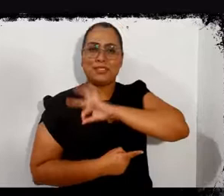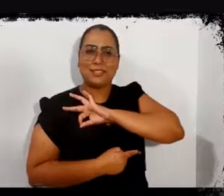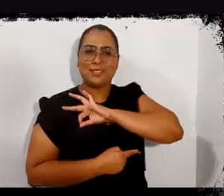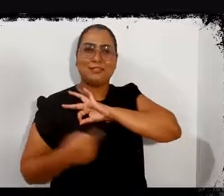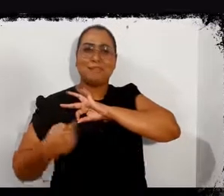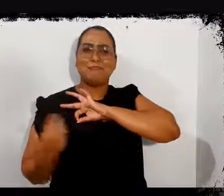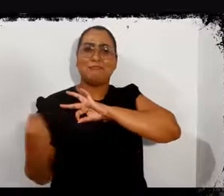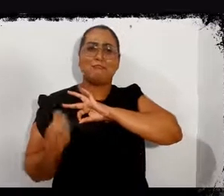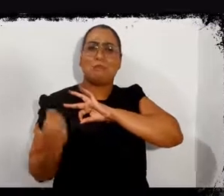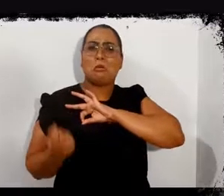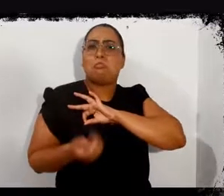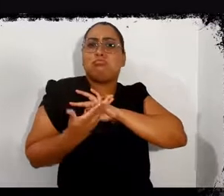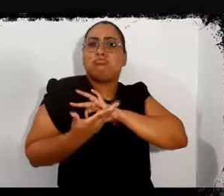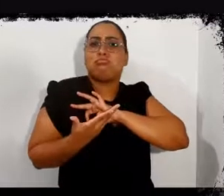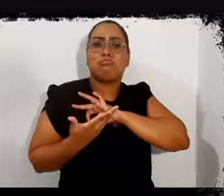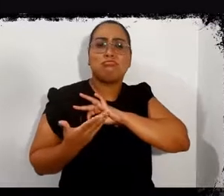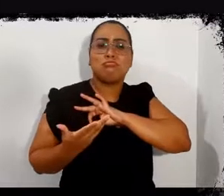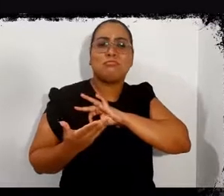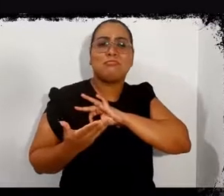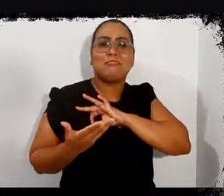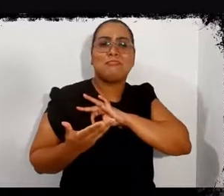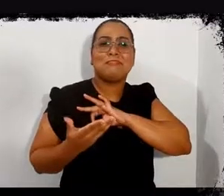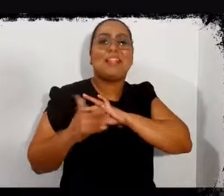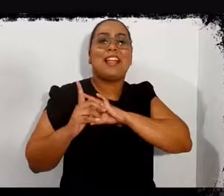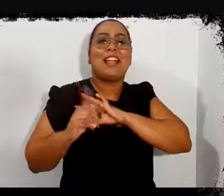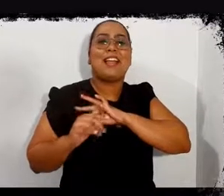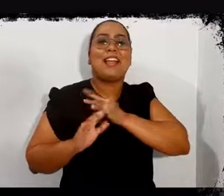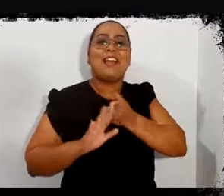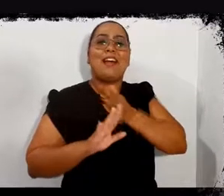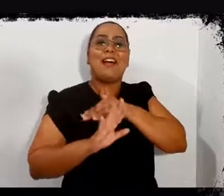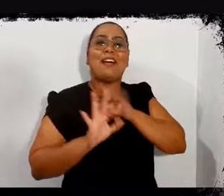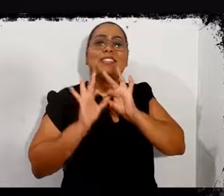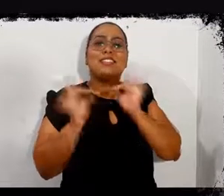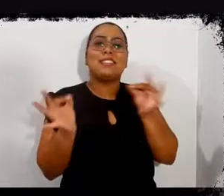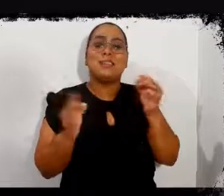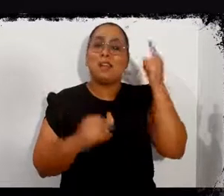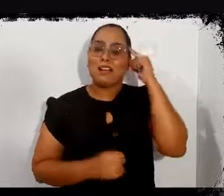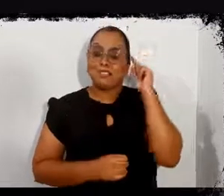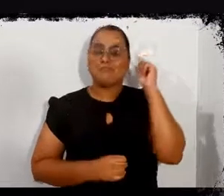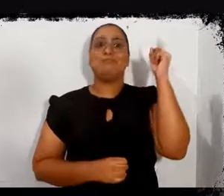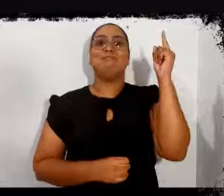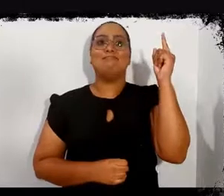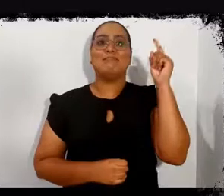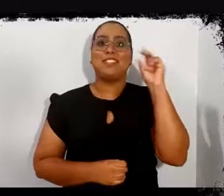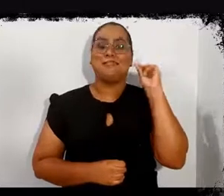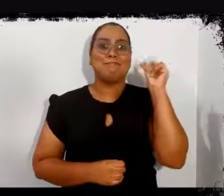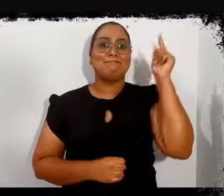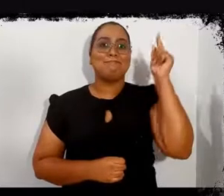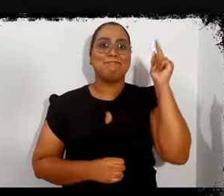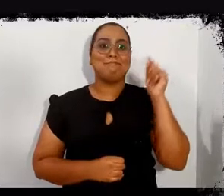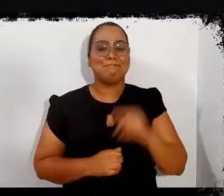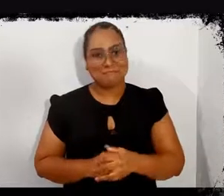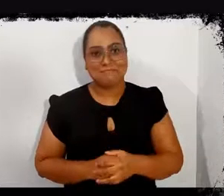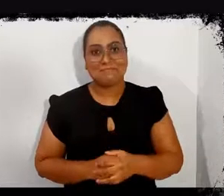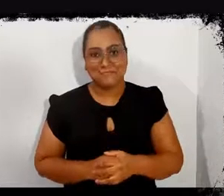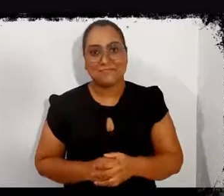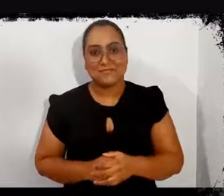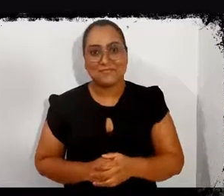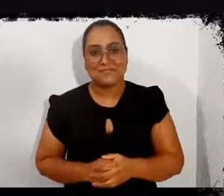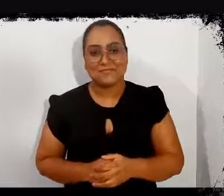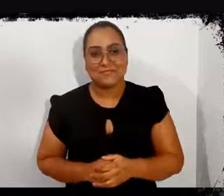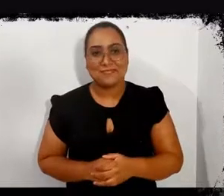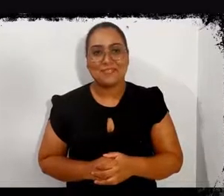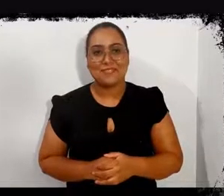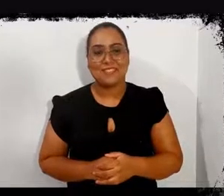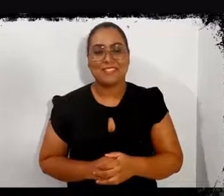das histórias do Sherlock Holmes, escritas por Sir Conan Doyle. Então, esse é um bom